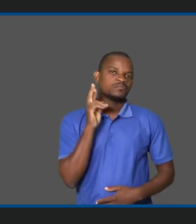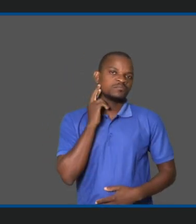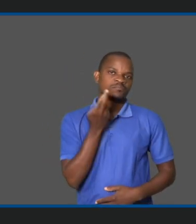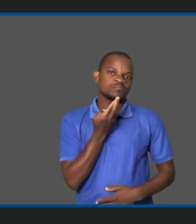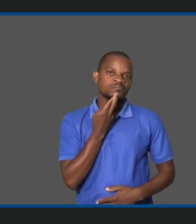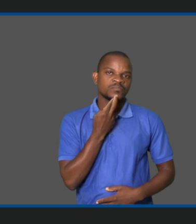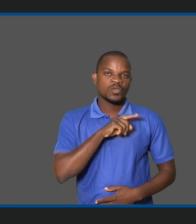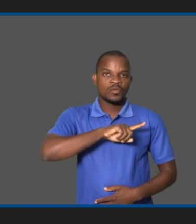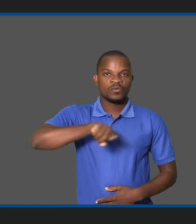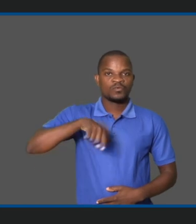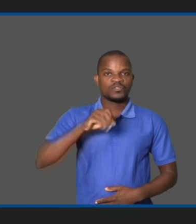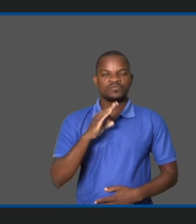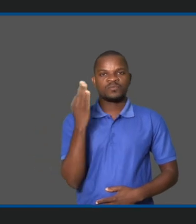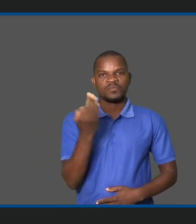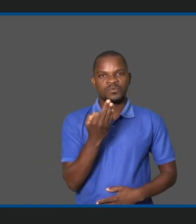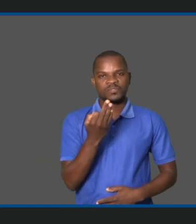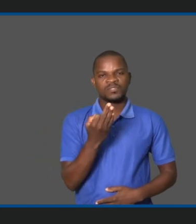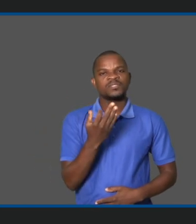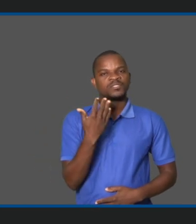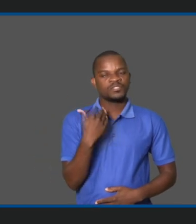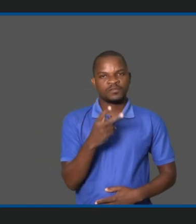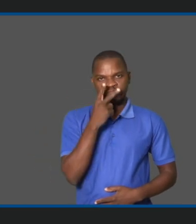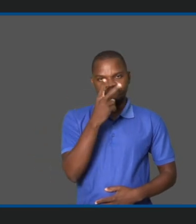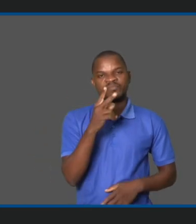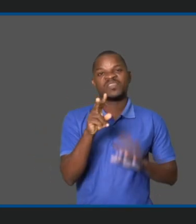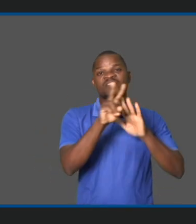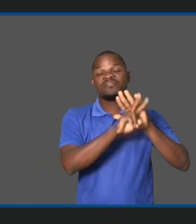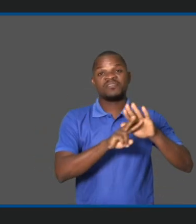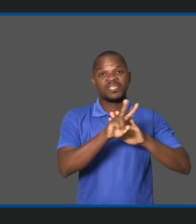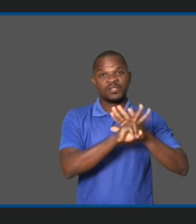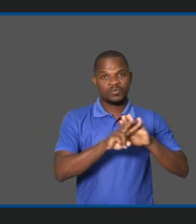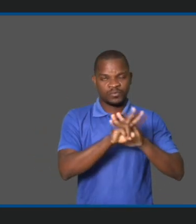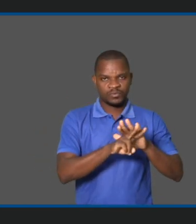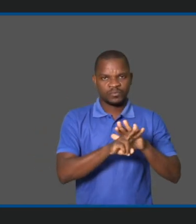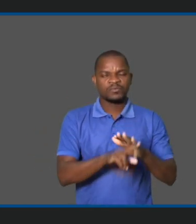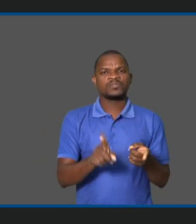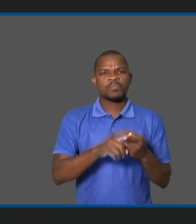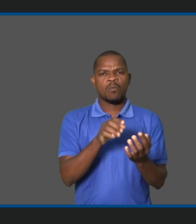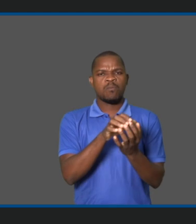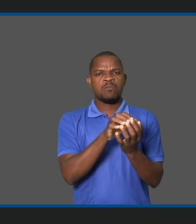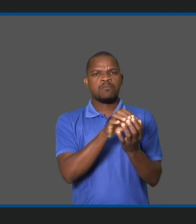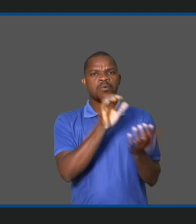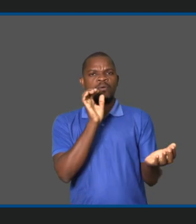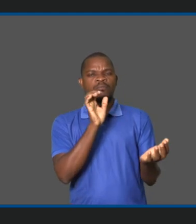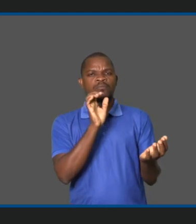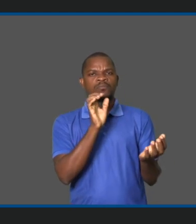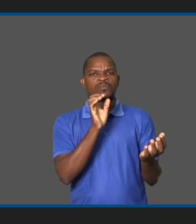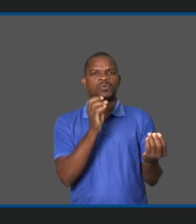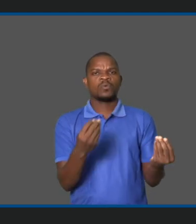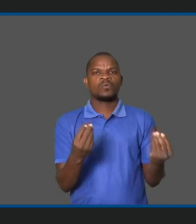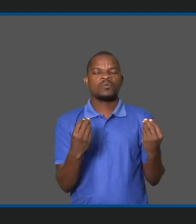o vídeo e ficamos surpreendidos, alarmantes também, com esta situação,